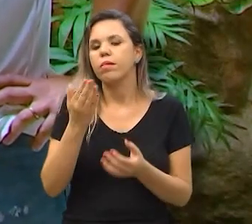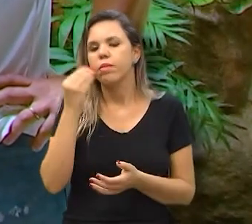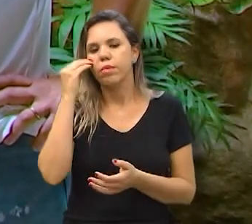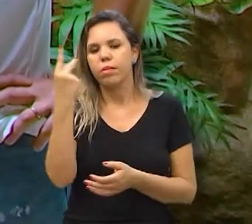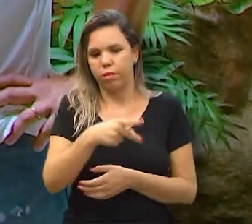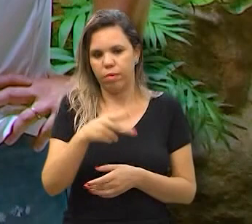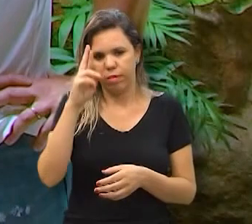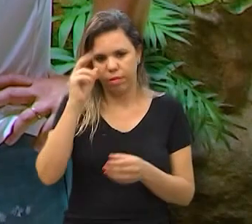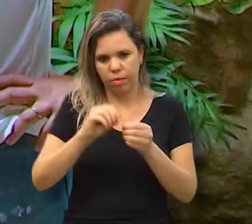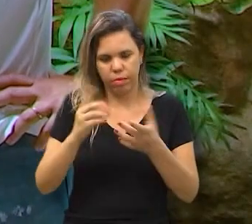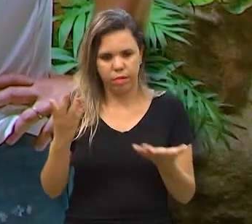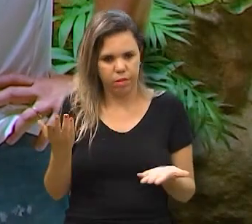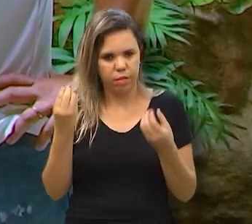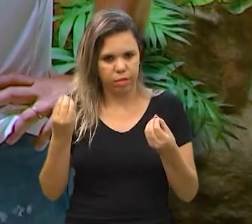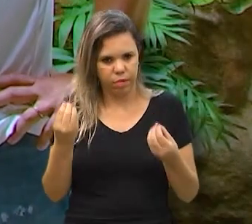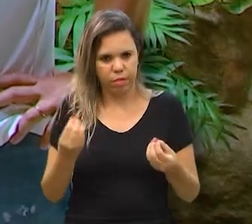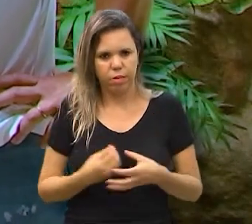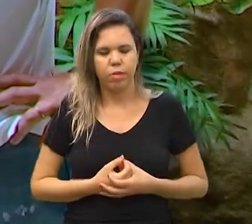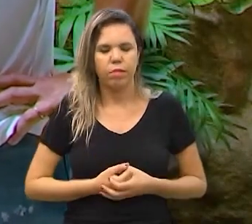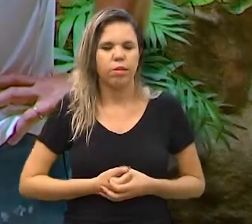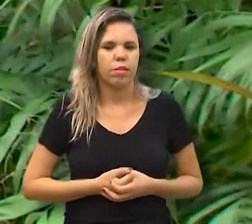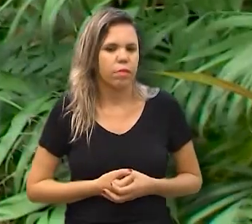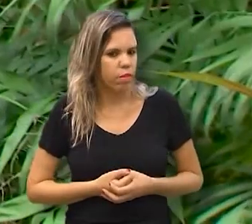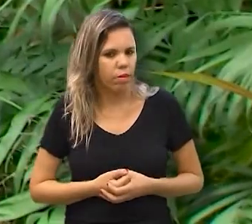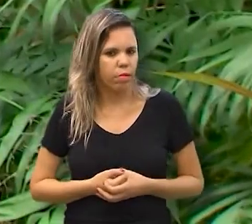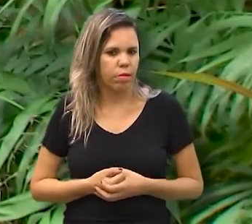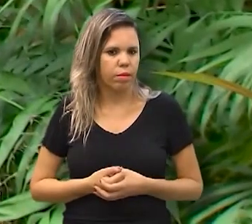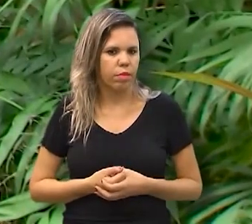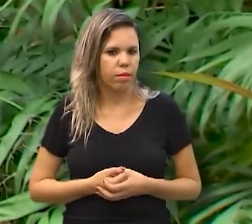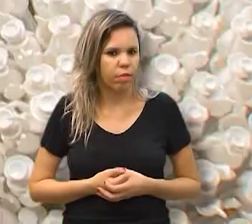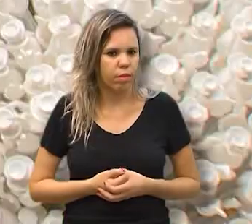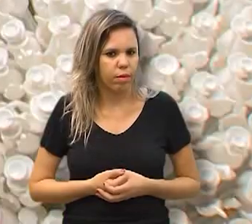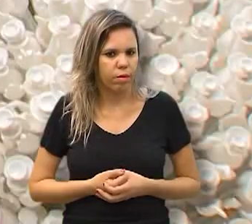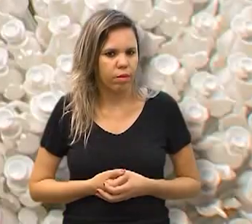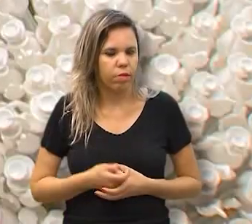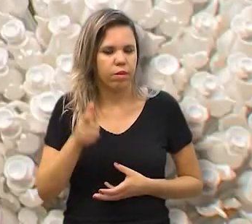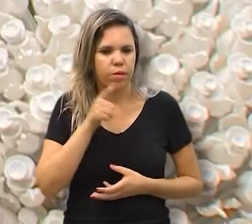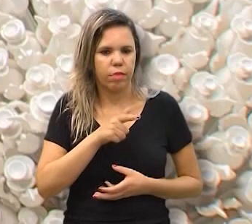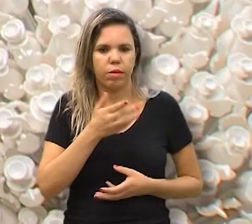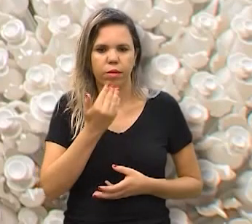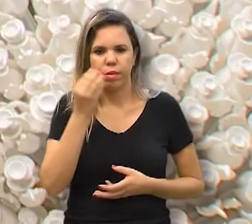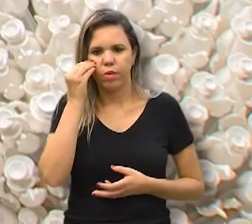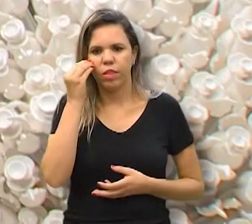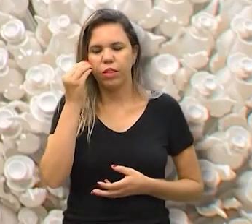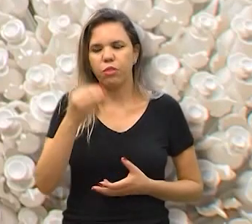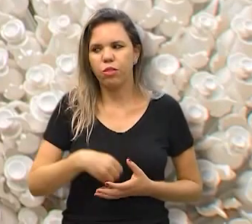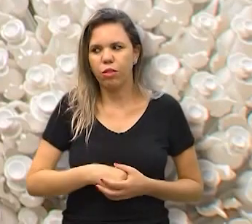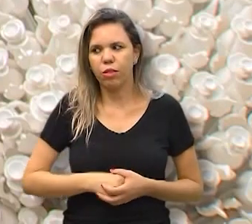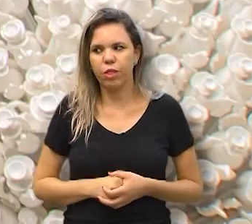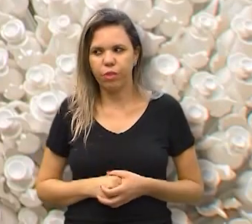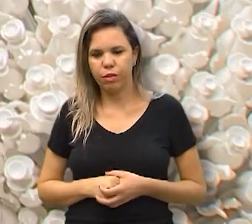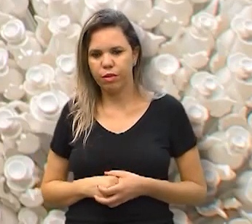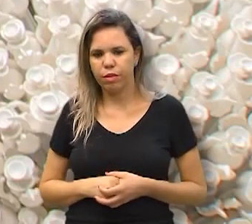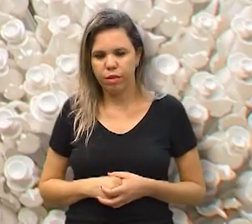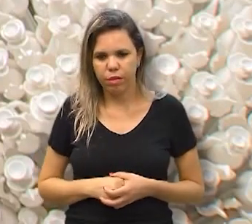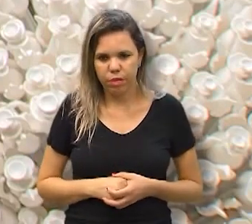como experimentar aí o que o chefe fez? Com certeza. E aí, como faz então? Para você conseguir degustar o nosso nhoque